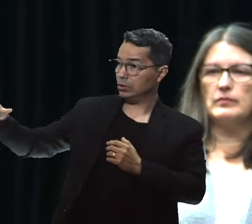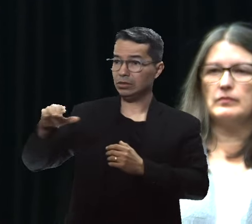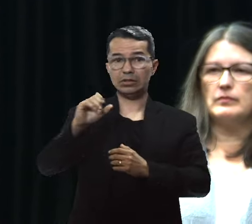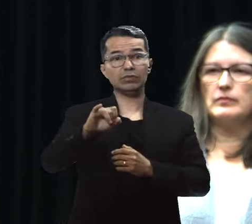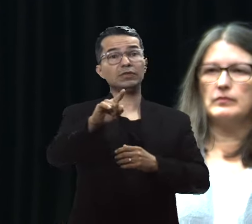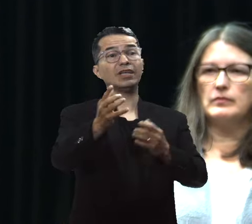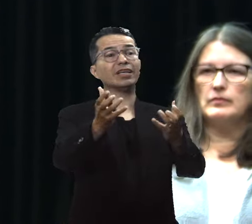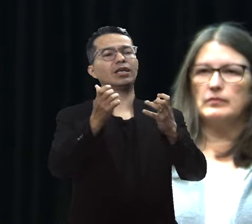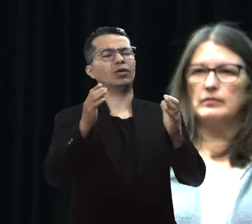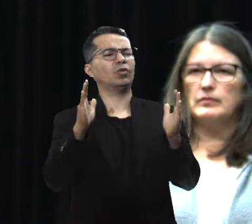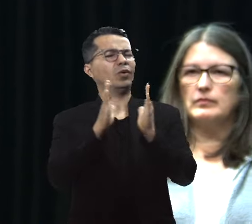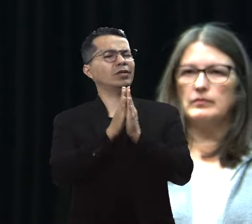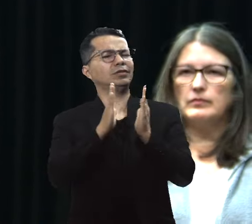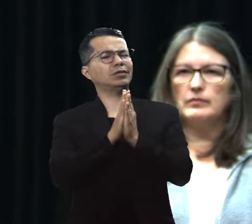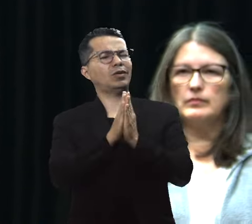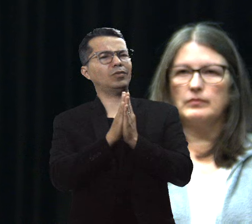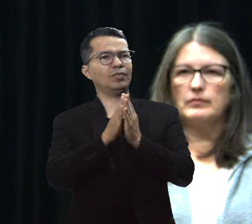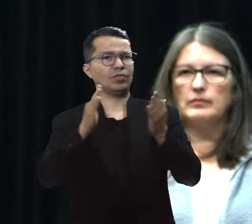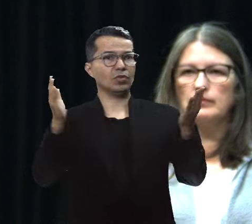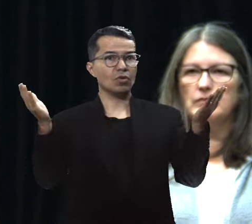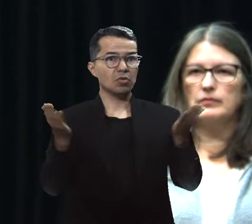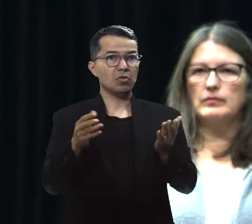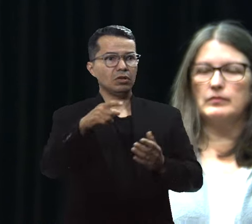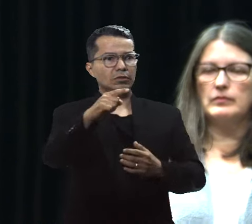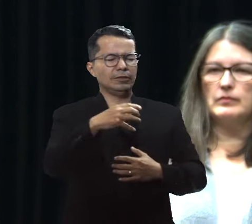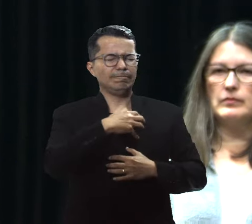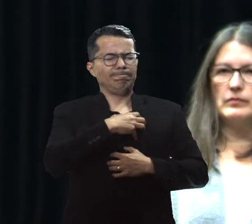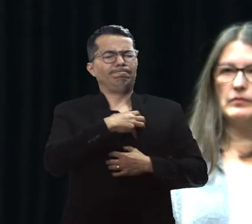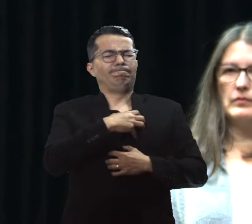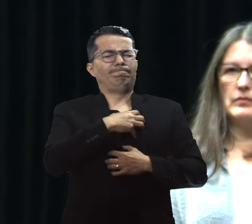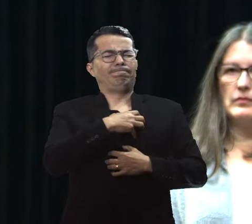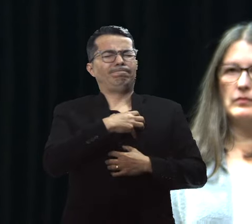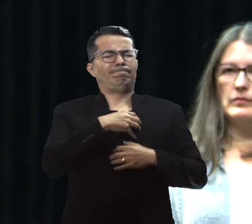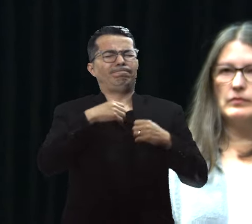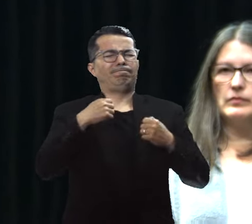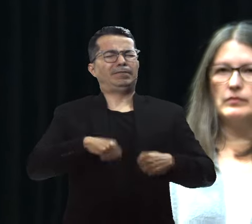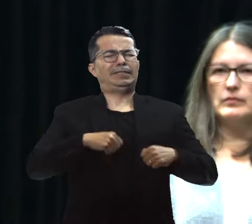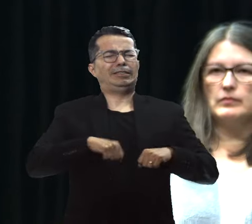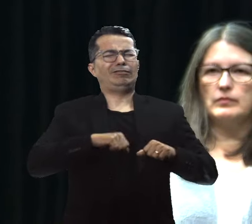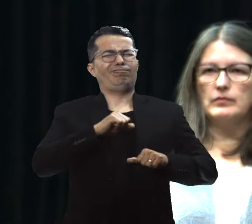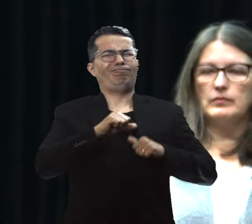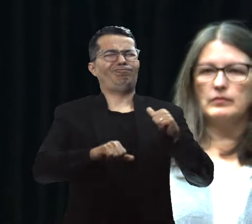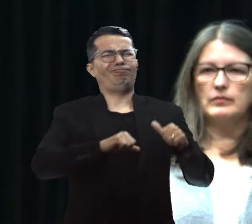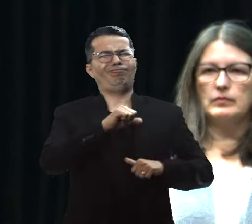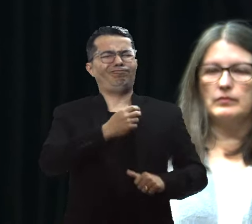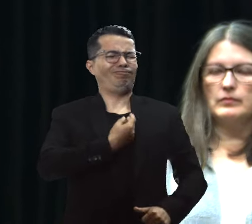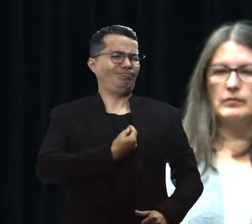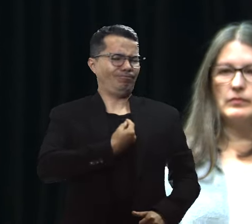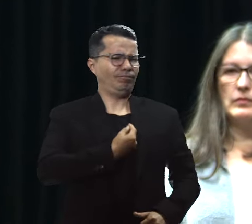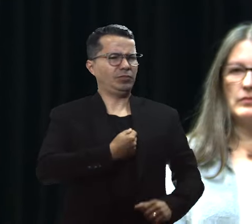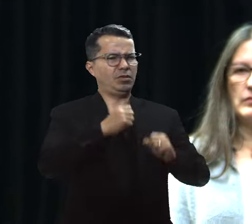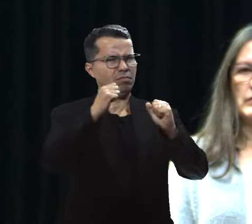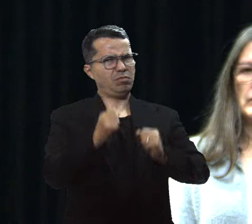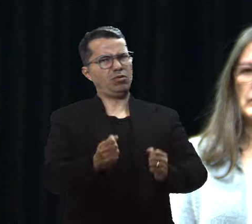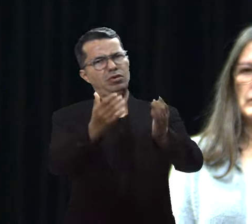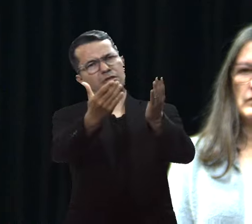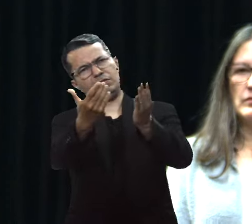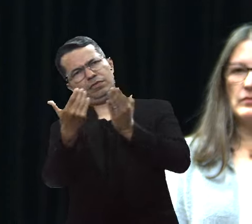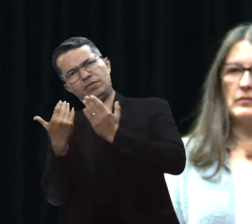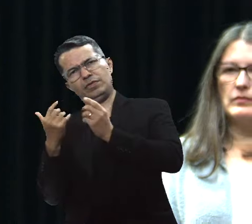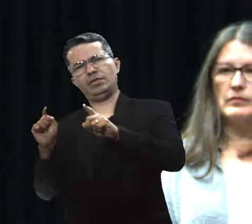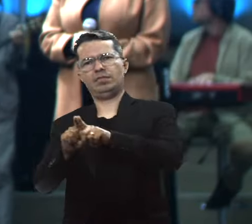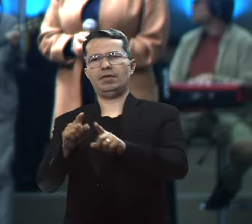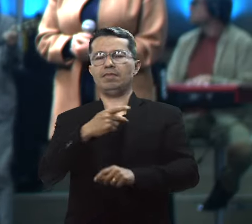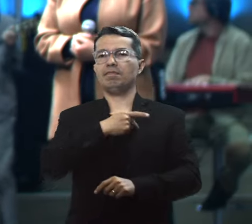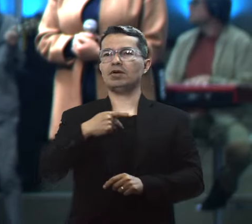uma oração, hoje Deus tocou, a palavra tocou o teu coração, você quer pôr em ordem uma área da tua vida e não sabe como, quer pedir